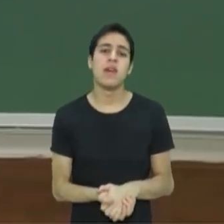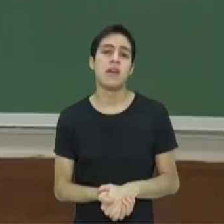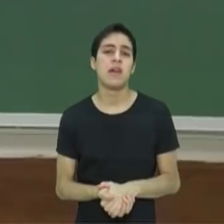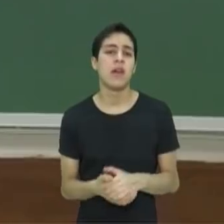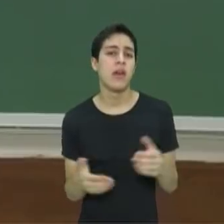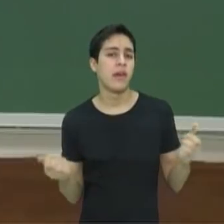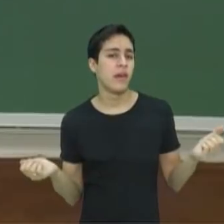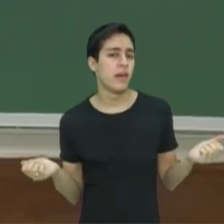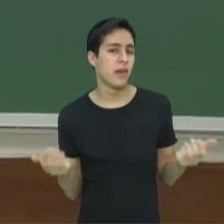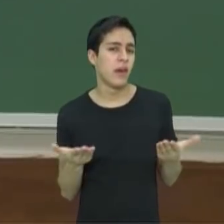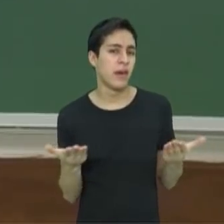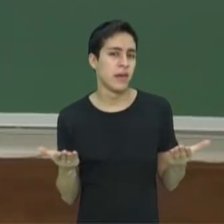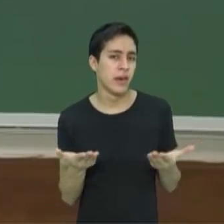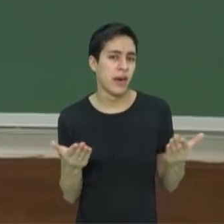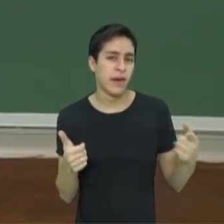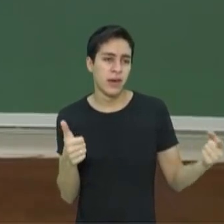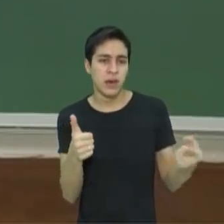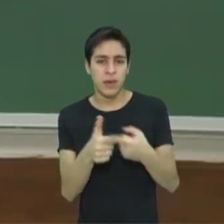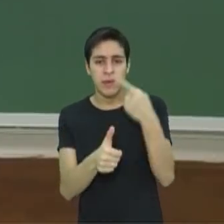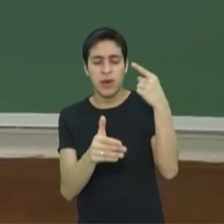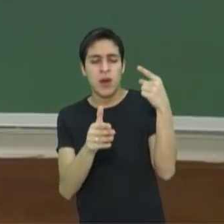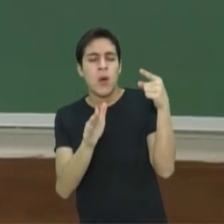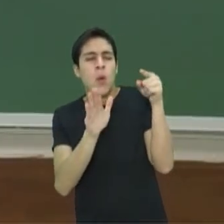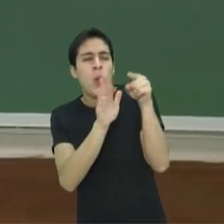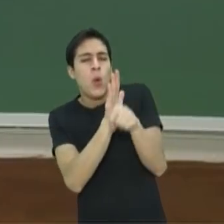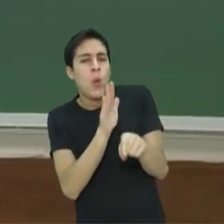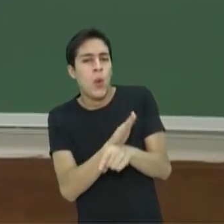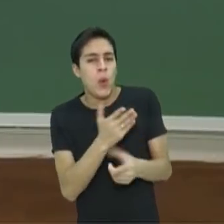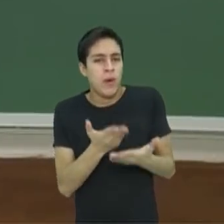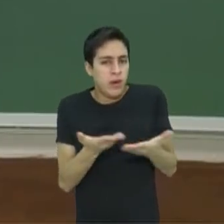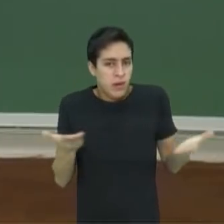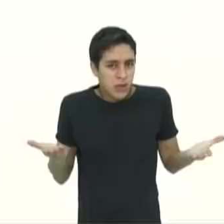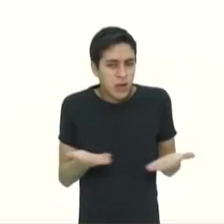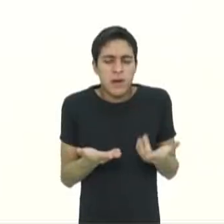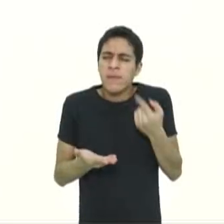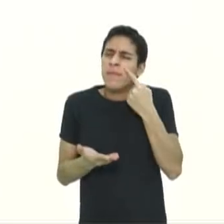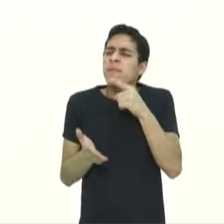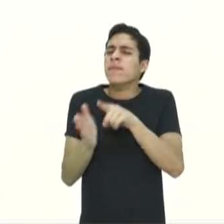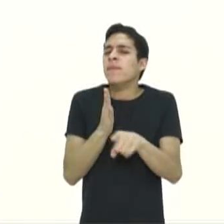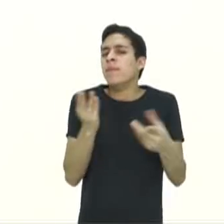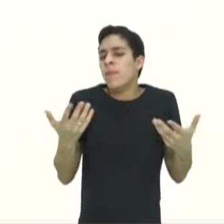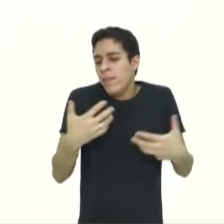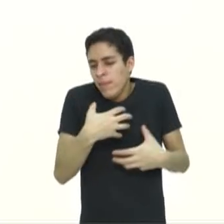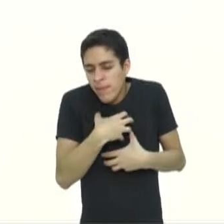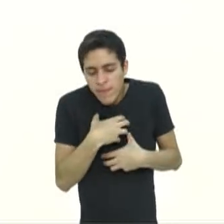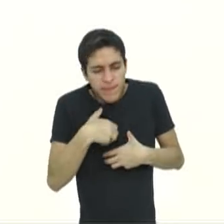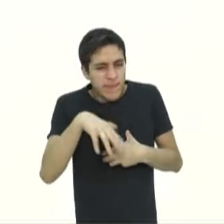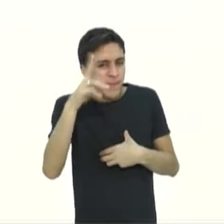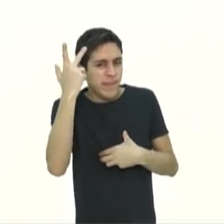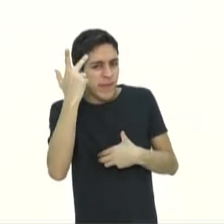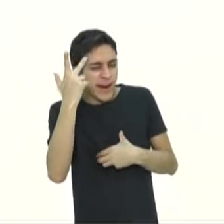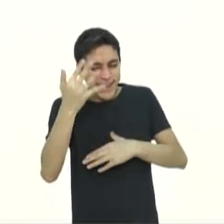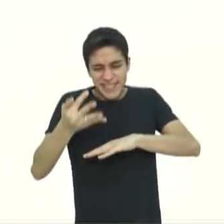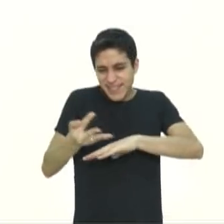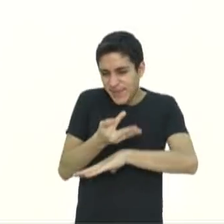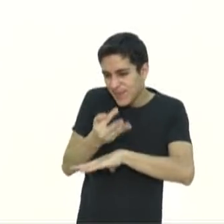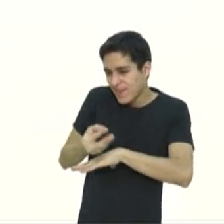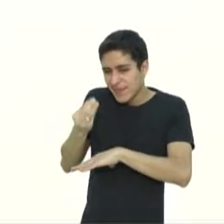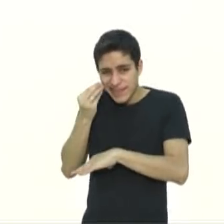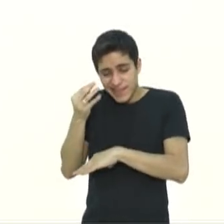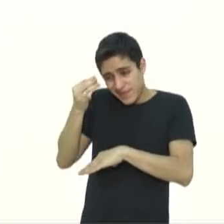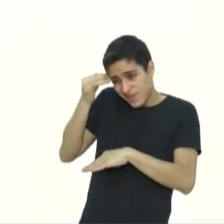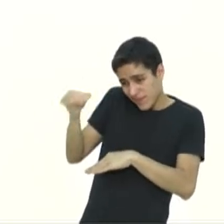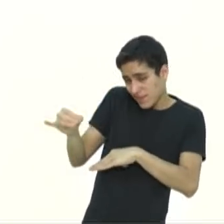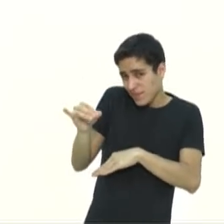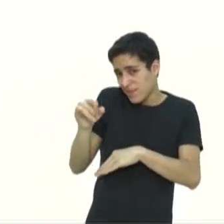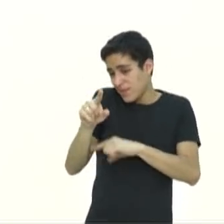para vocês nosso primeiro quiz da aula de hoje. E nesse quiz eu pergunto, uma das formas mais comuns de resistir à escravidão na colônia